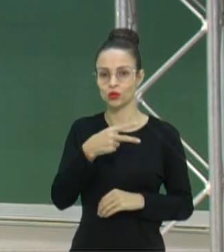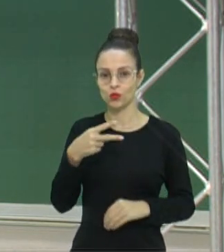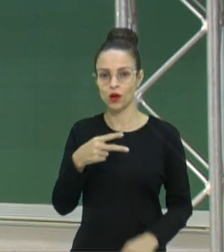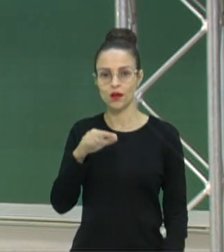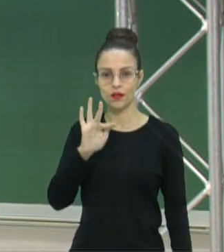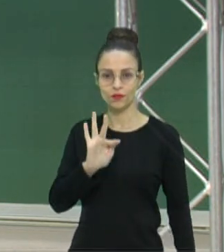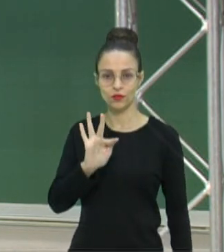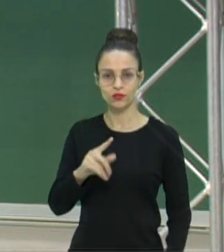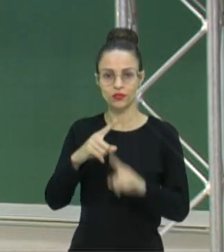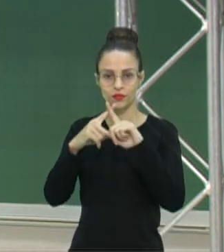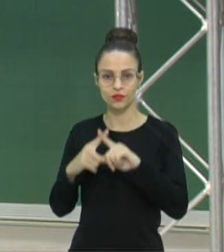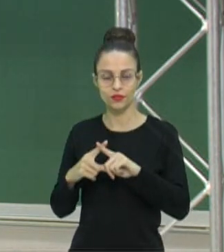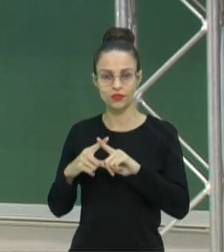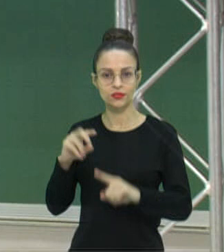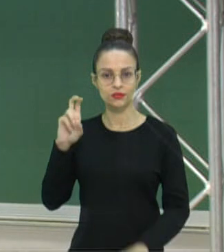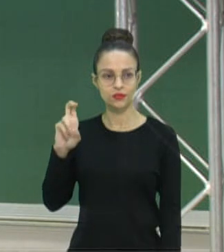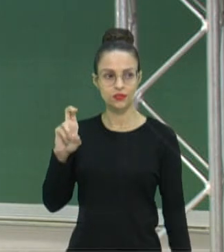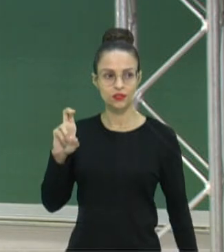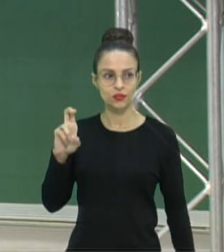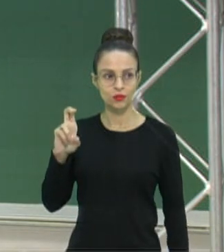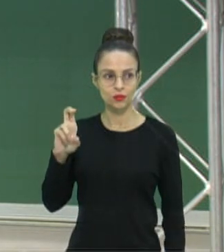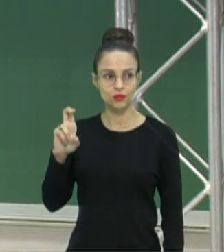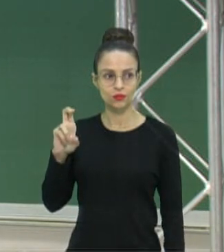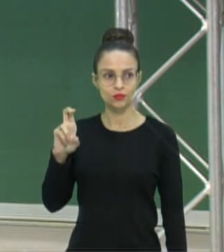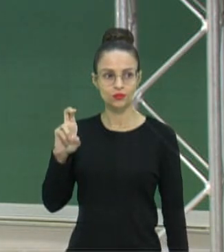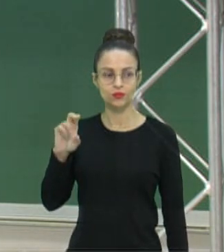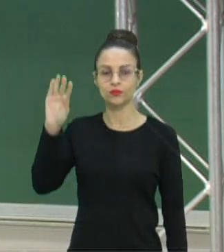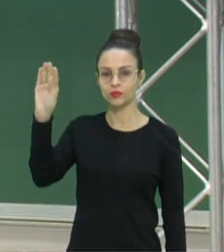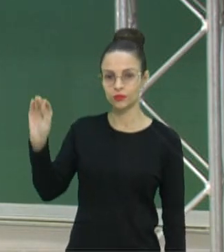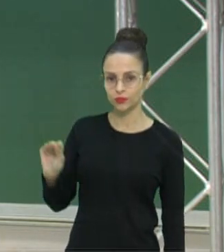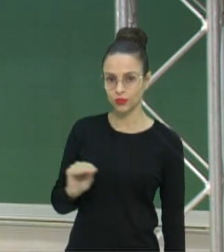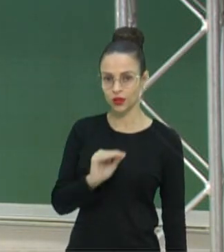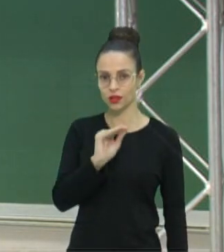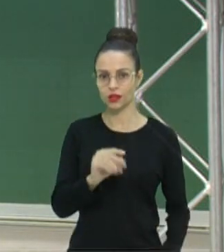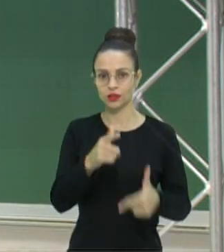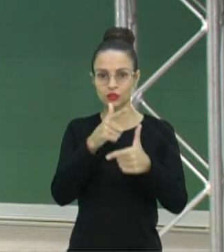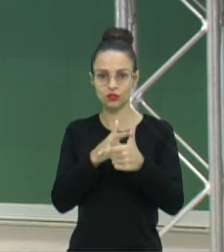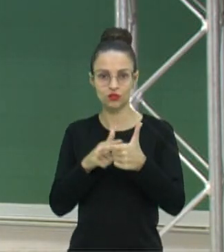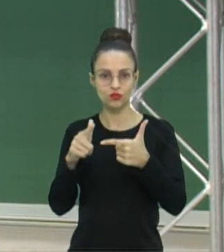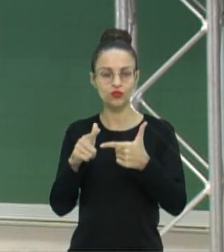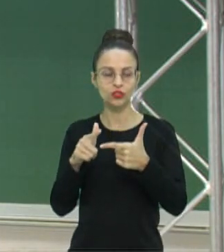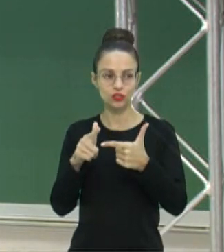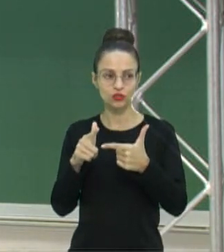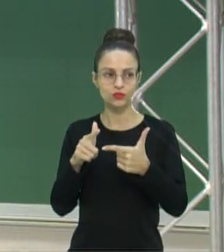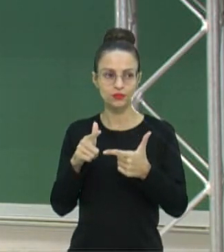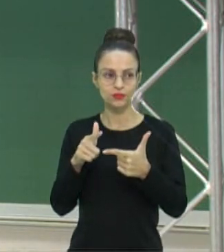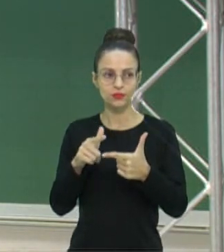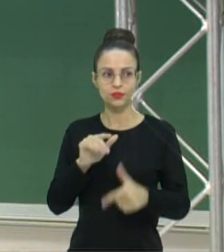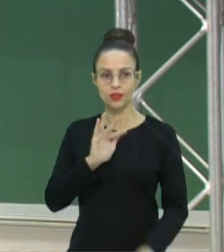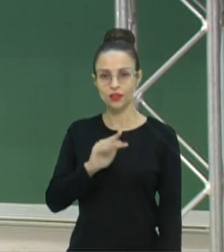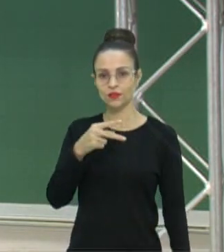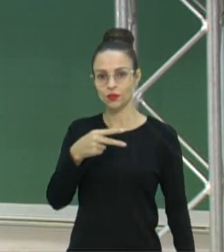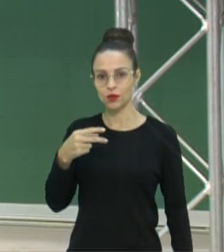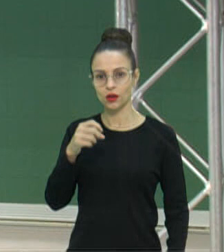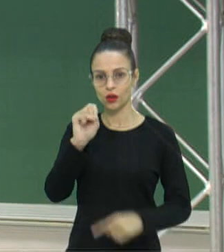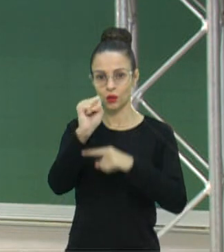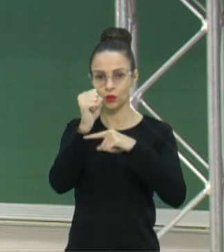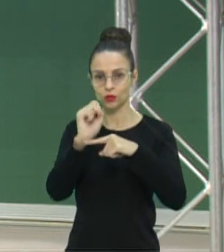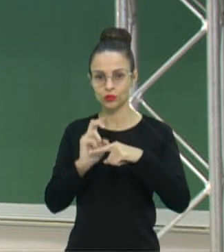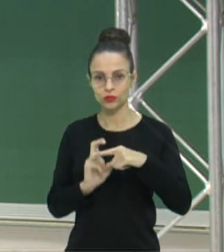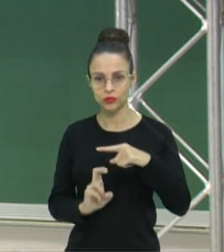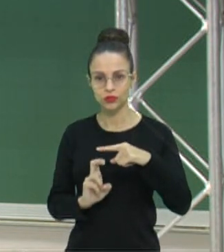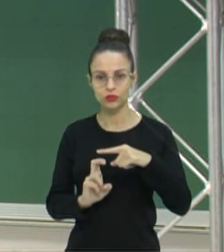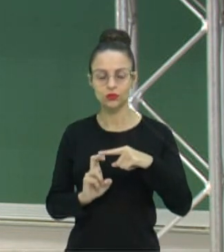força vezes a distância de 5, certo? Eu passo 5 dividindo para o outro lado, ou seja, fica F igual a 8 sobre